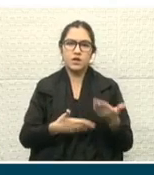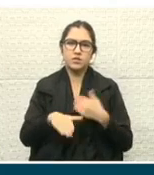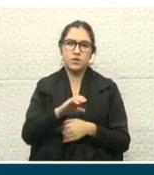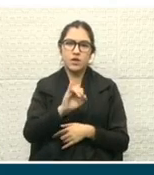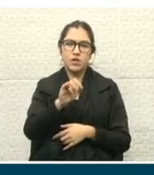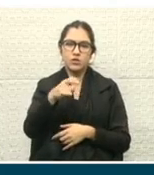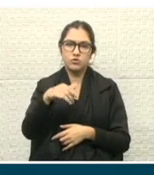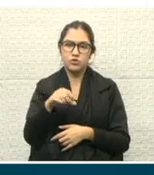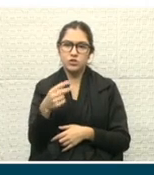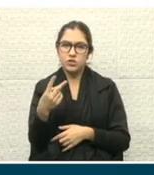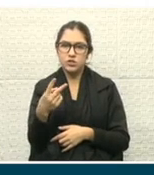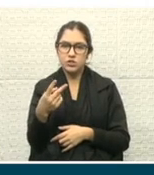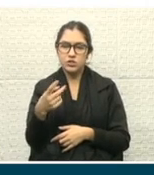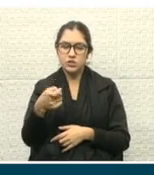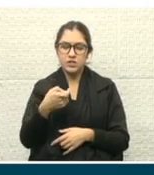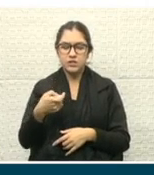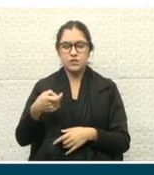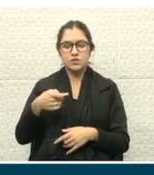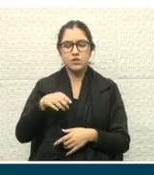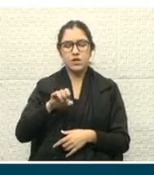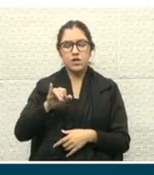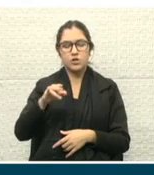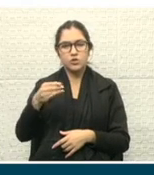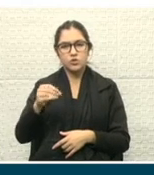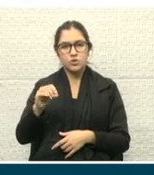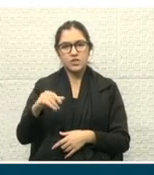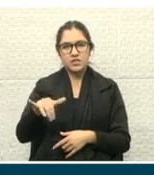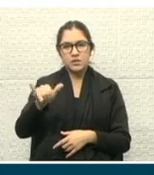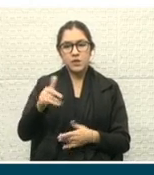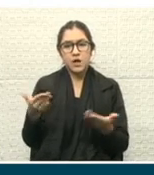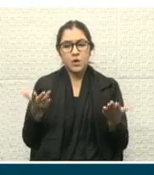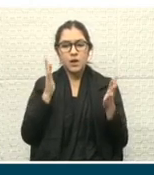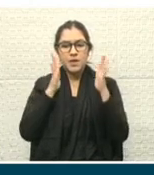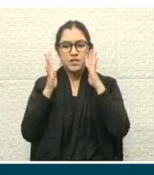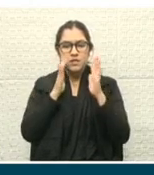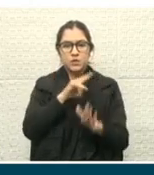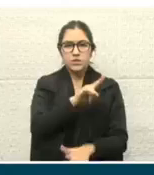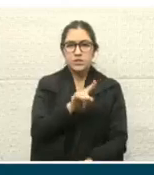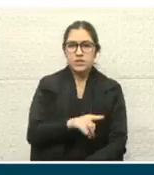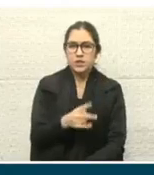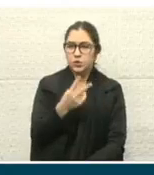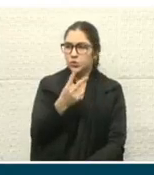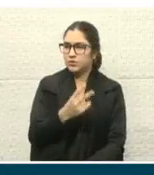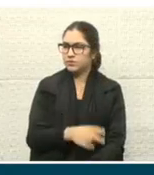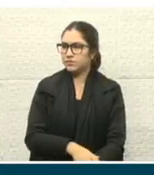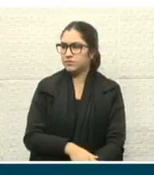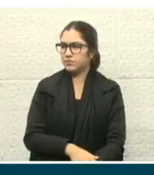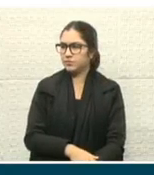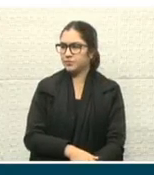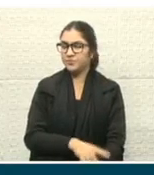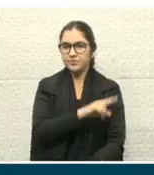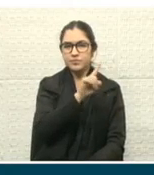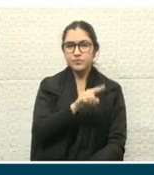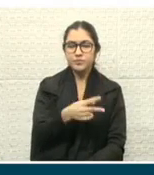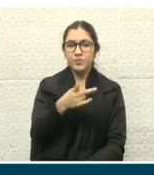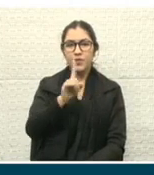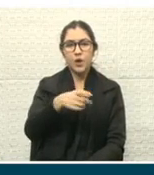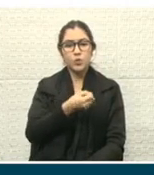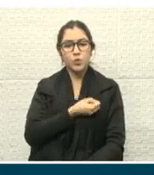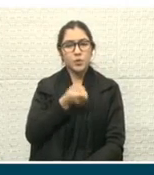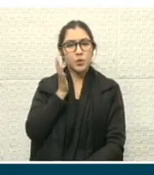eixo X e a eixo Y. Agora pensando em Z2. Z2 é um